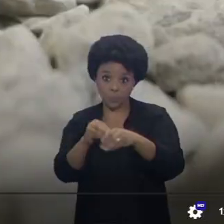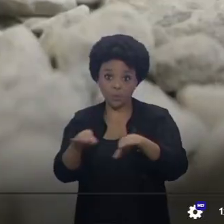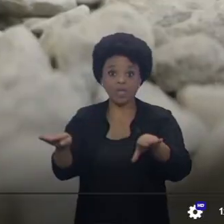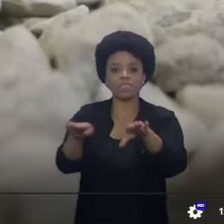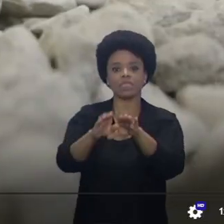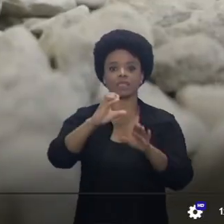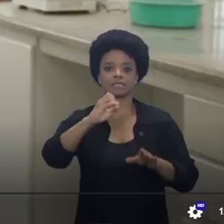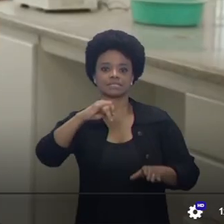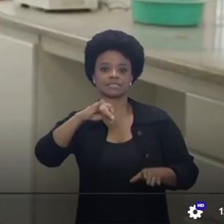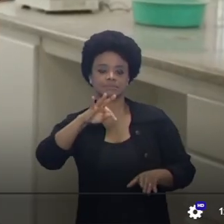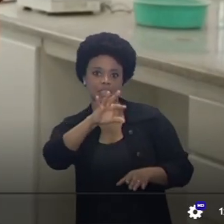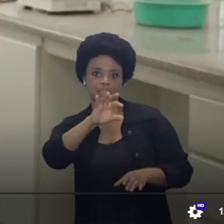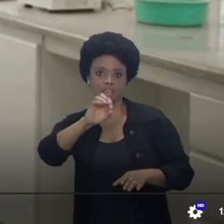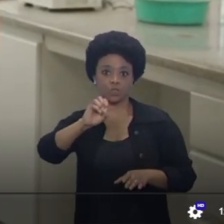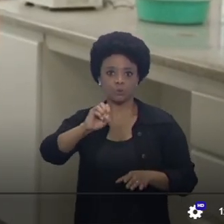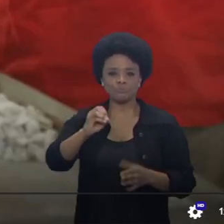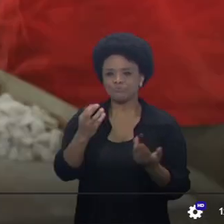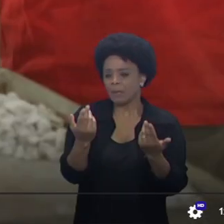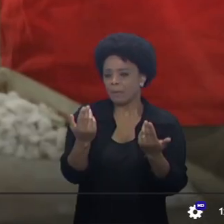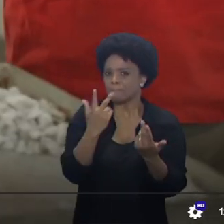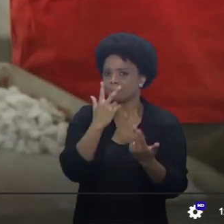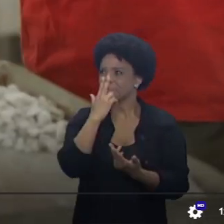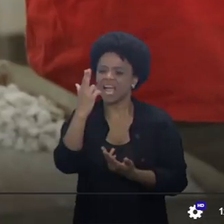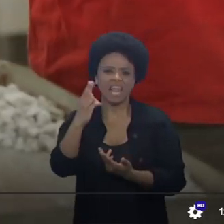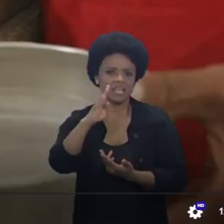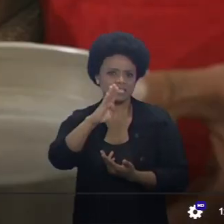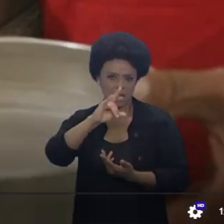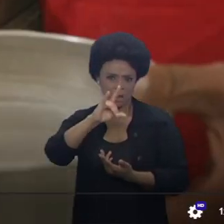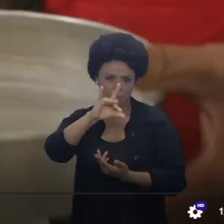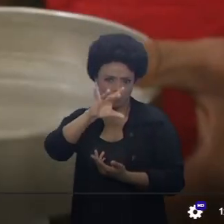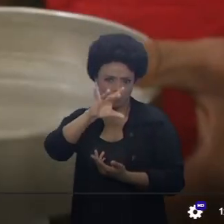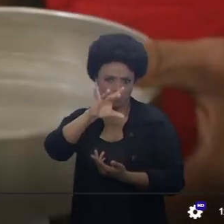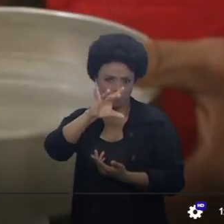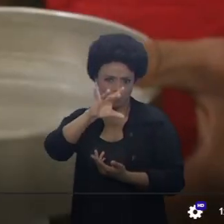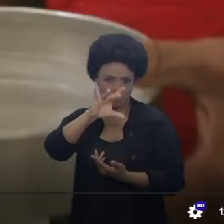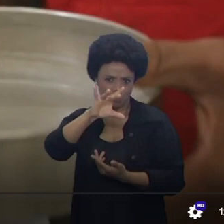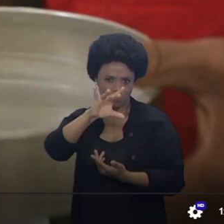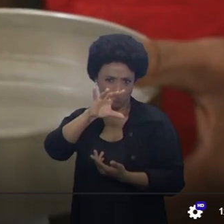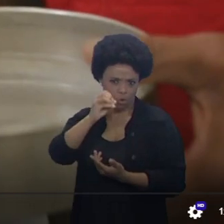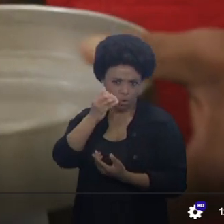É como uma receita de bolo, mas não dá para comer. Vamos aprender?